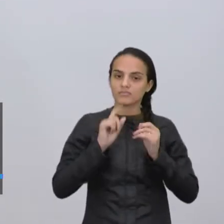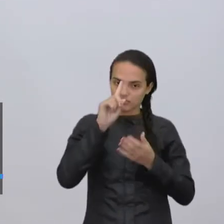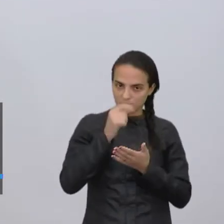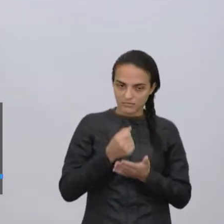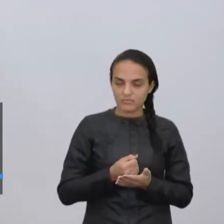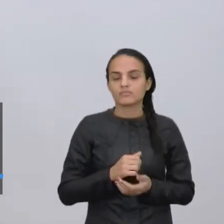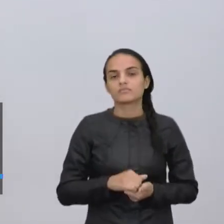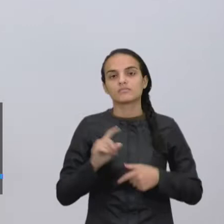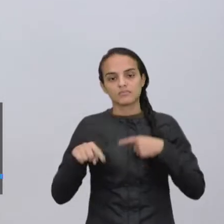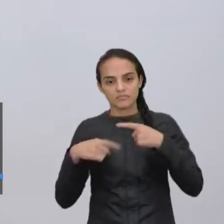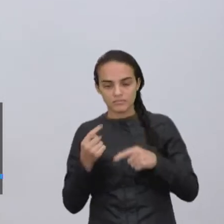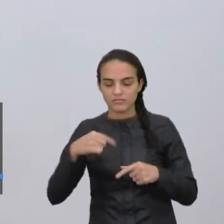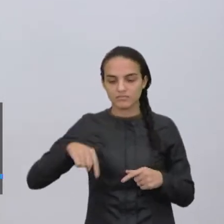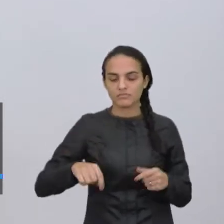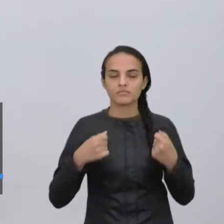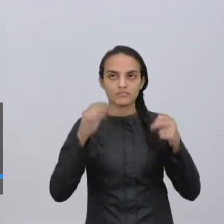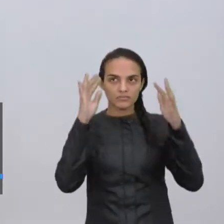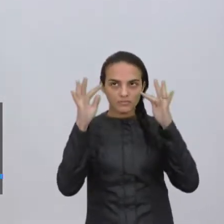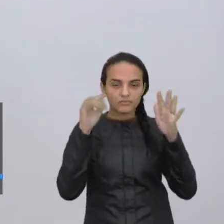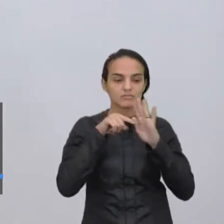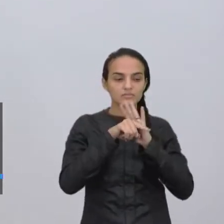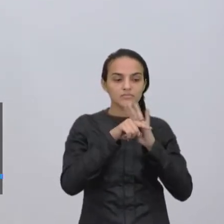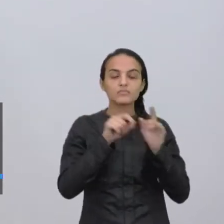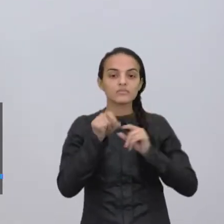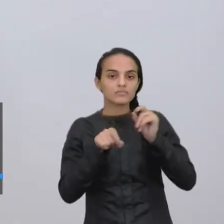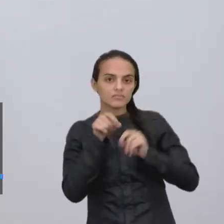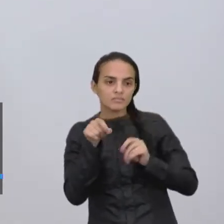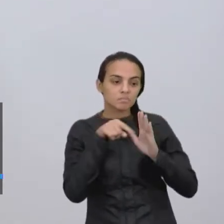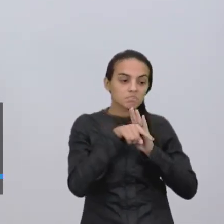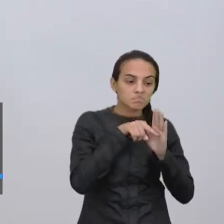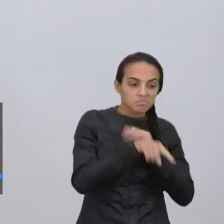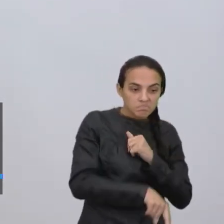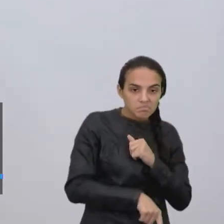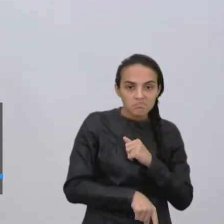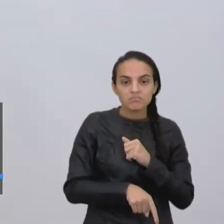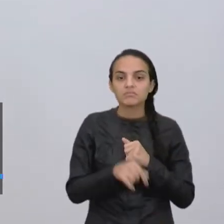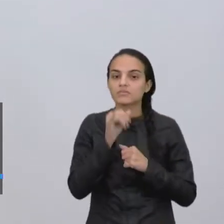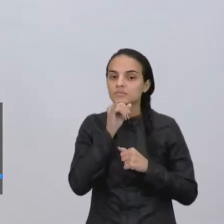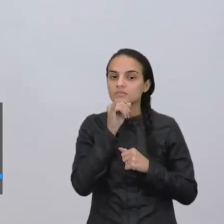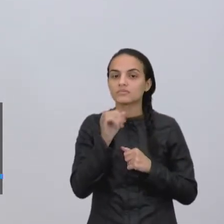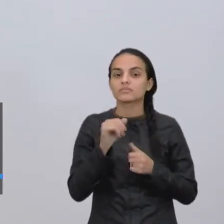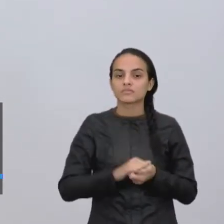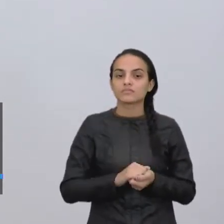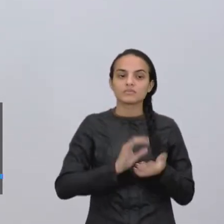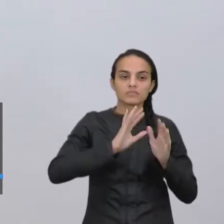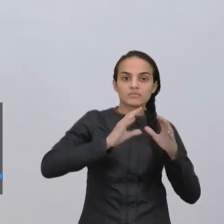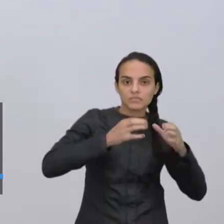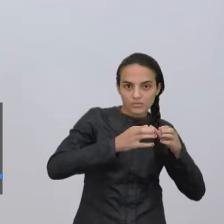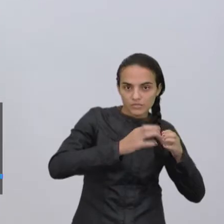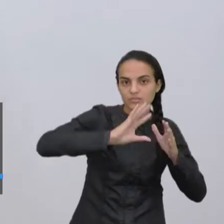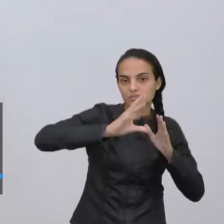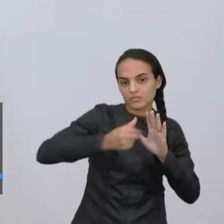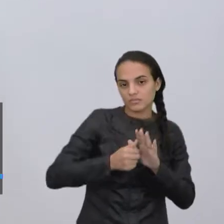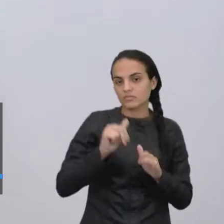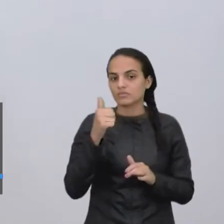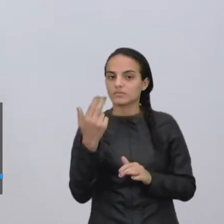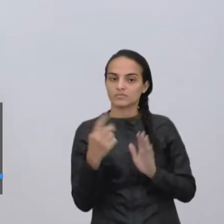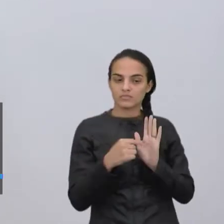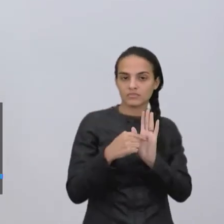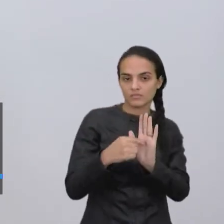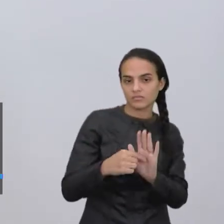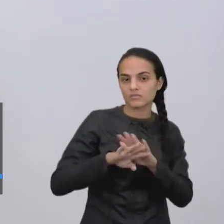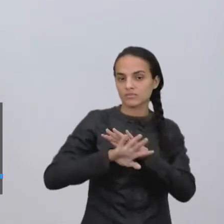decisão. Depois a gente tinha que pensar no tipo de pesquisa. Será que a pesquisa vai ser censitária, que é aquela com todo mundo, ou vai ser amostral, que é só